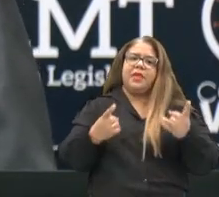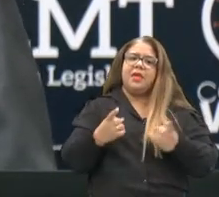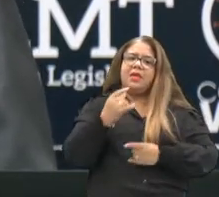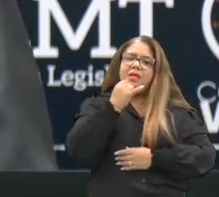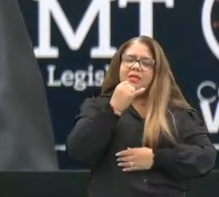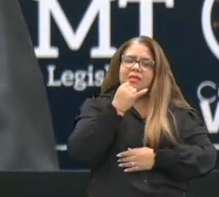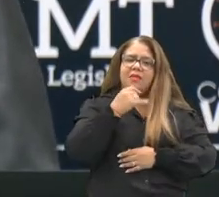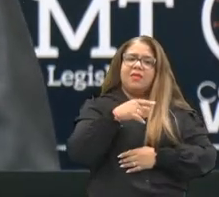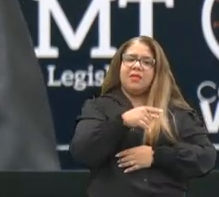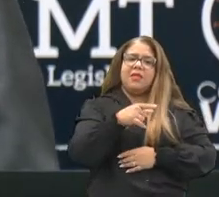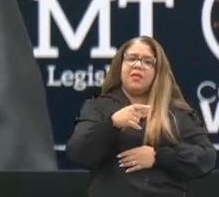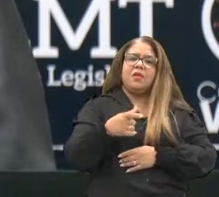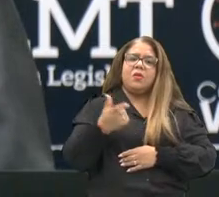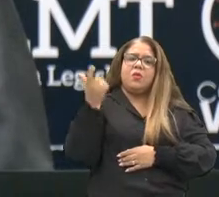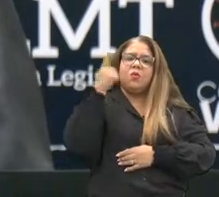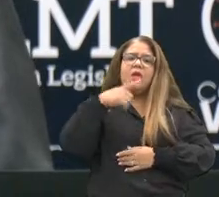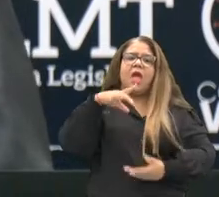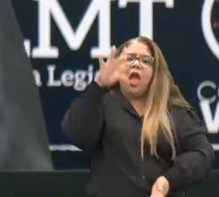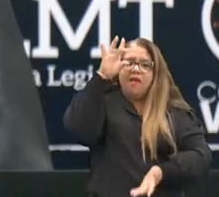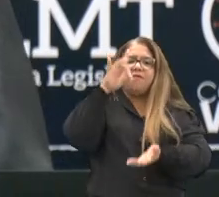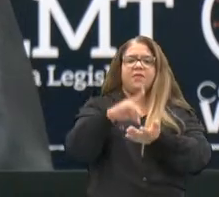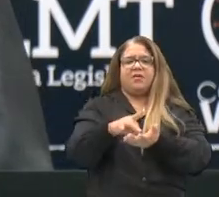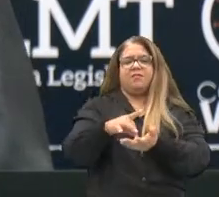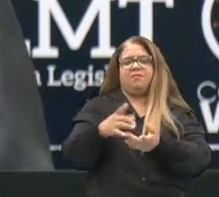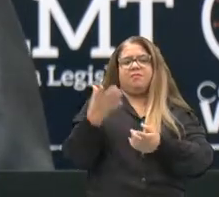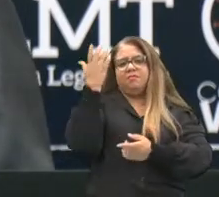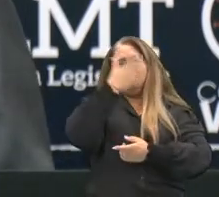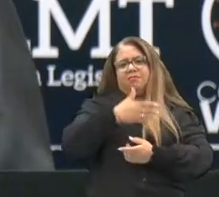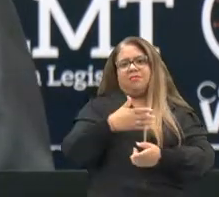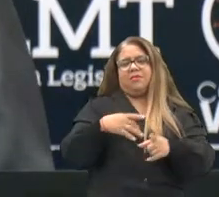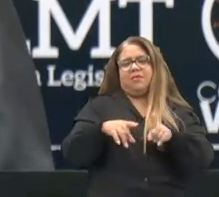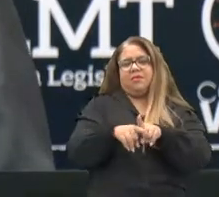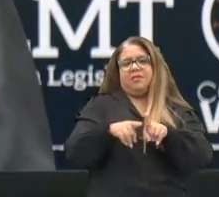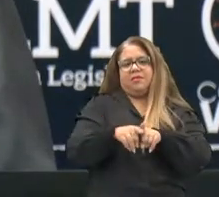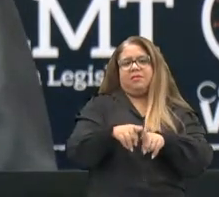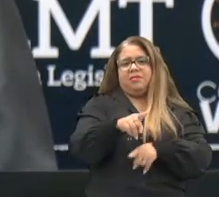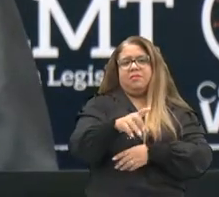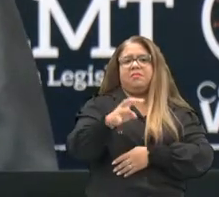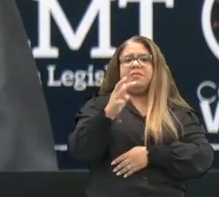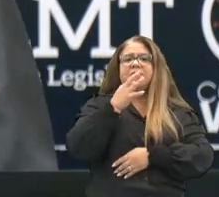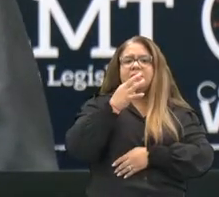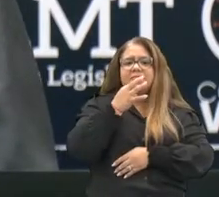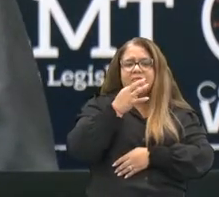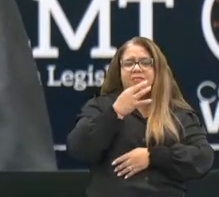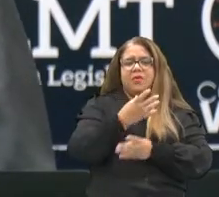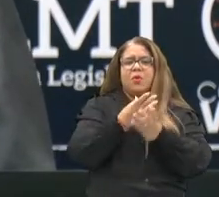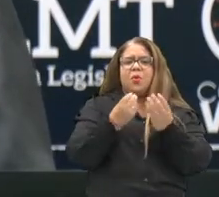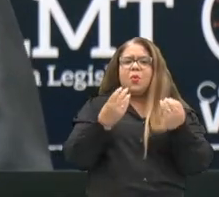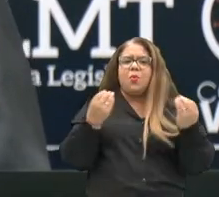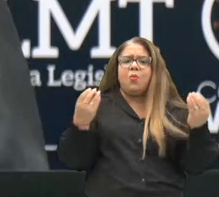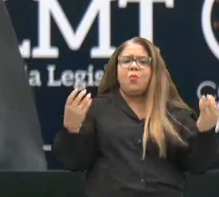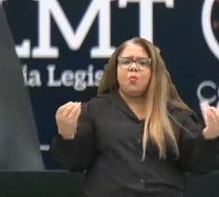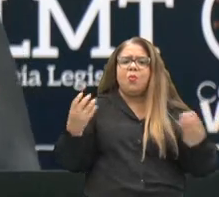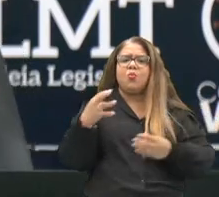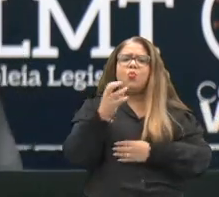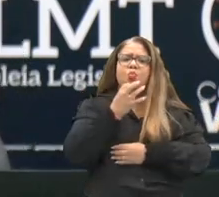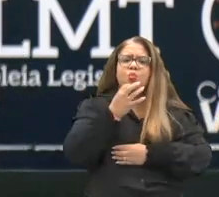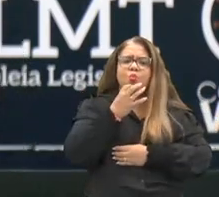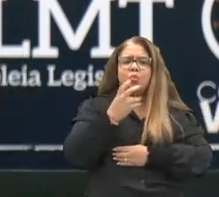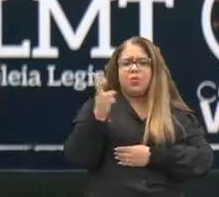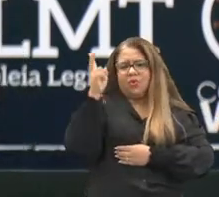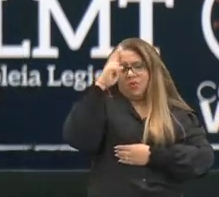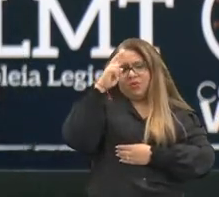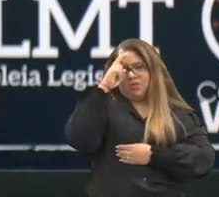de recompor a verdade dos fatos. Como poderão conhecer, muitos conhecer através do livro